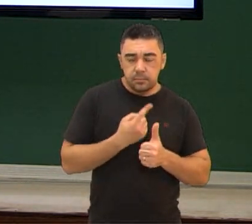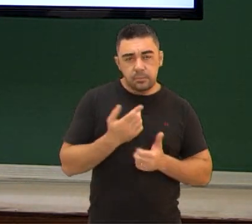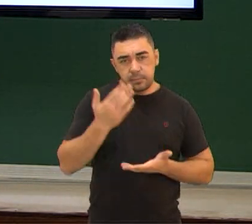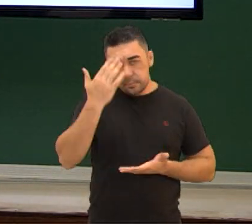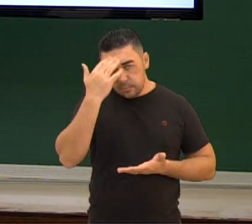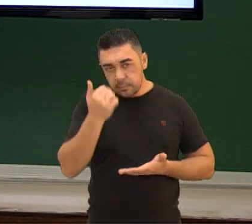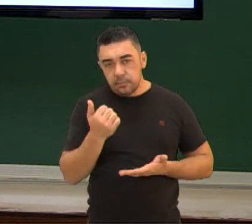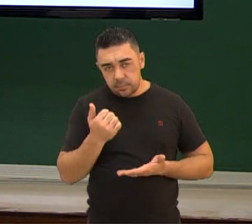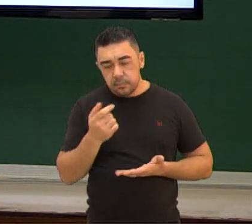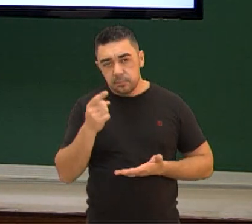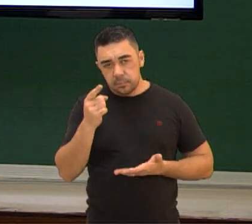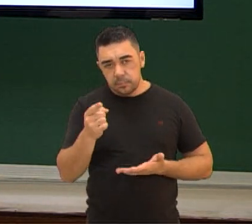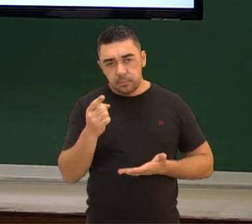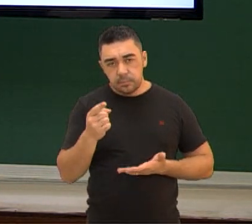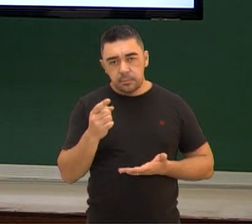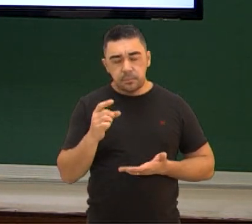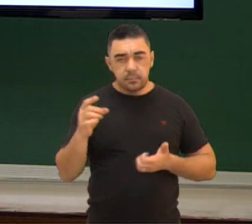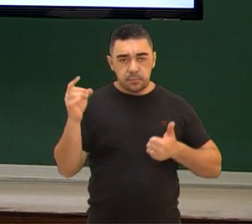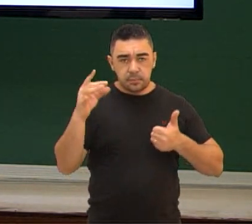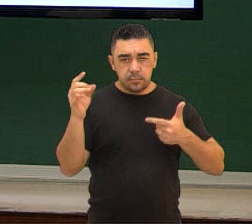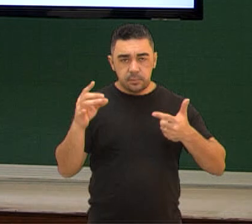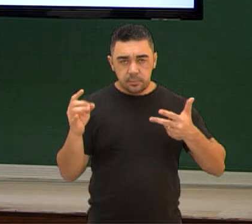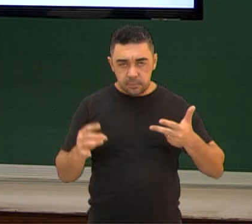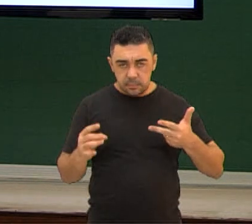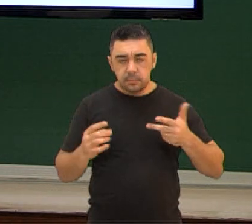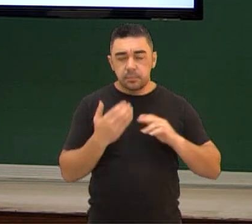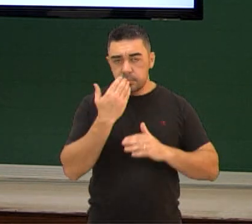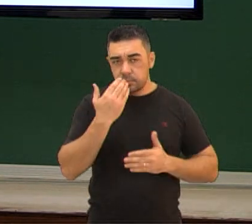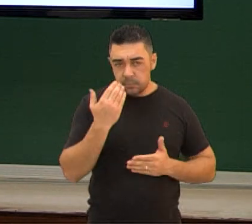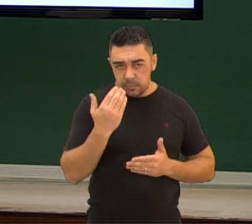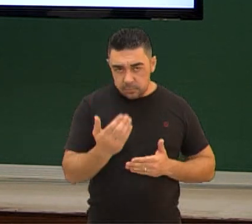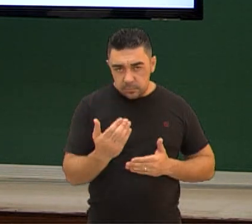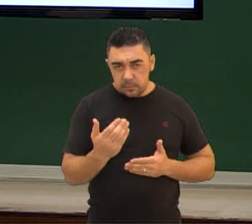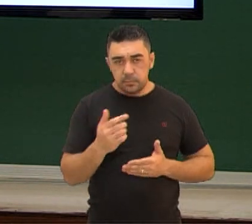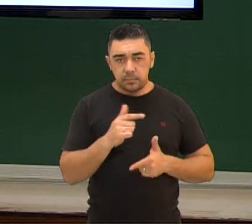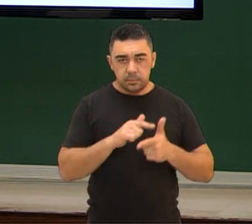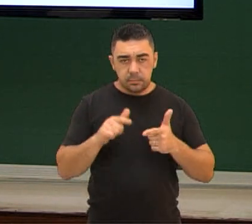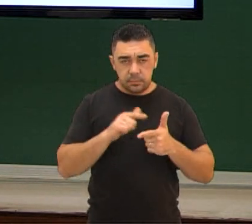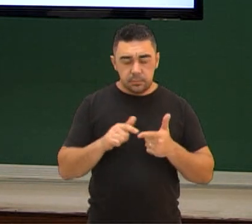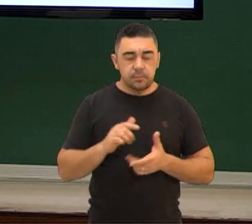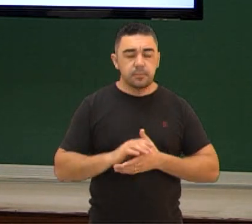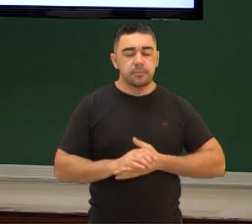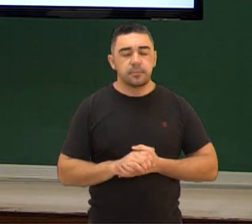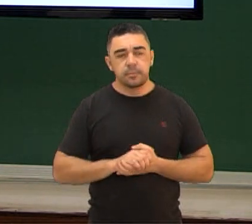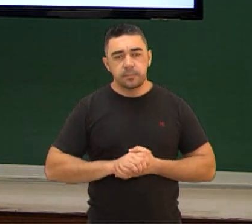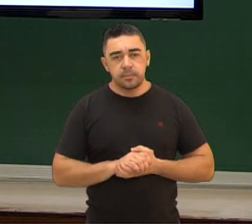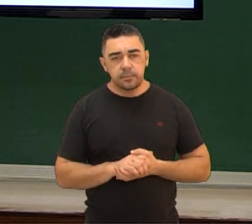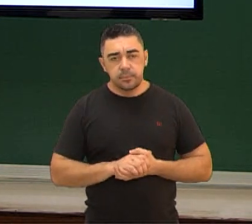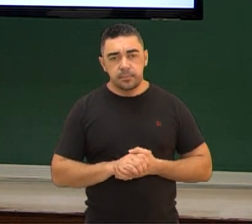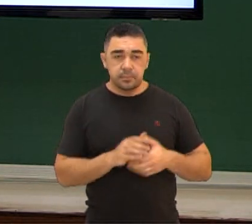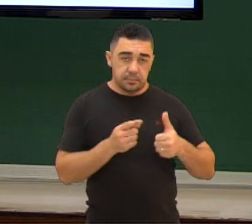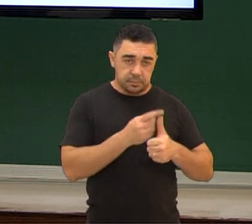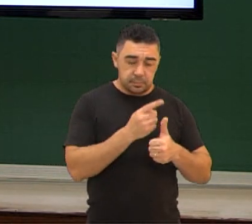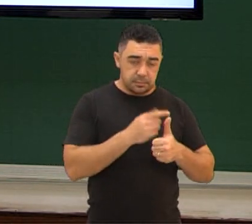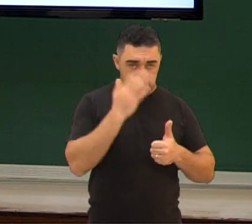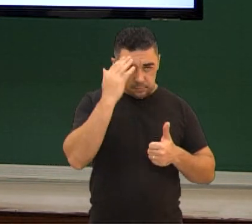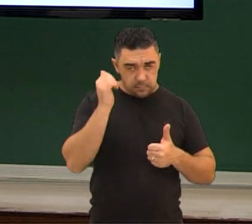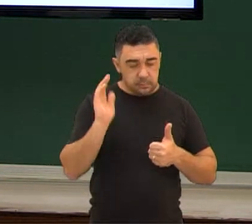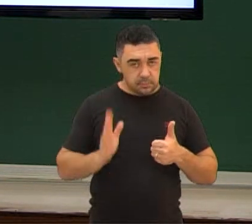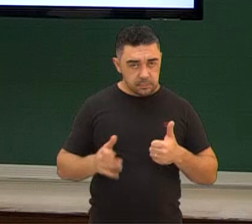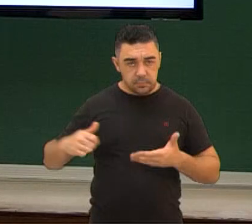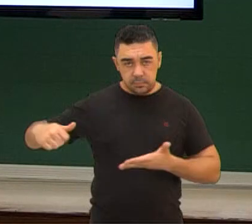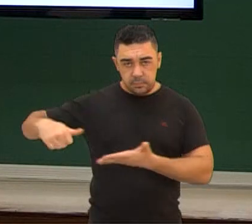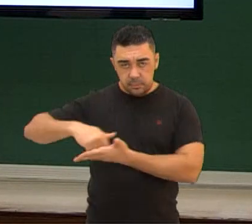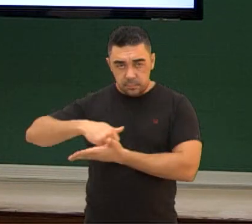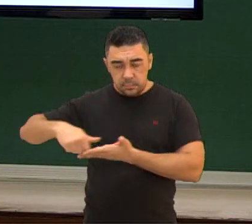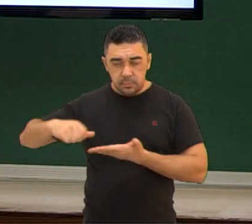esse problema, você tem que saber cada coisa que está sendo colocada no problema aqui, para você resolver. Primeiro, tem o ferro de passar,